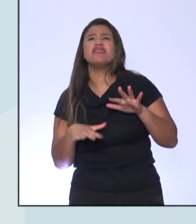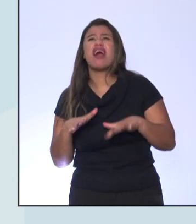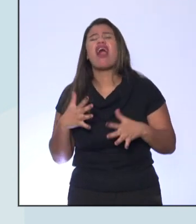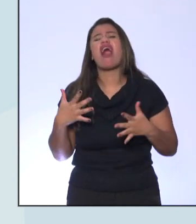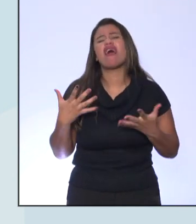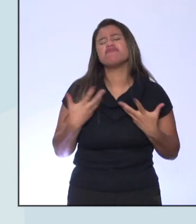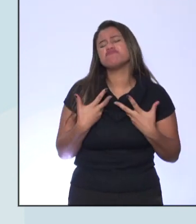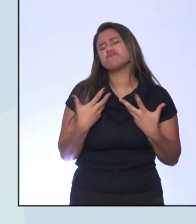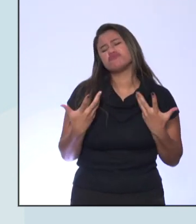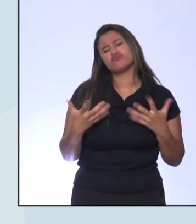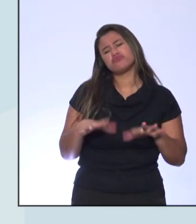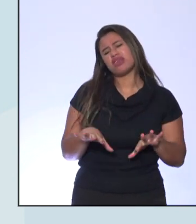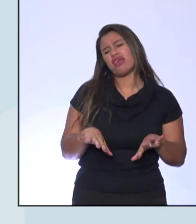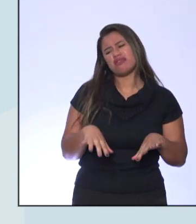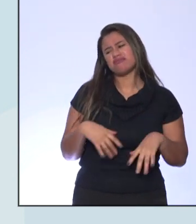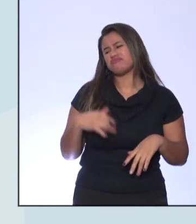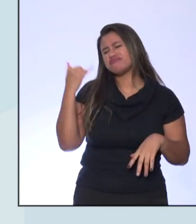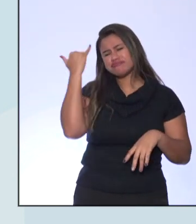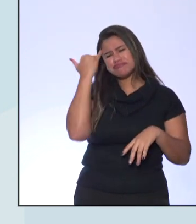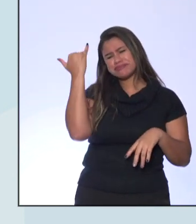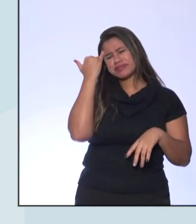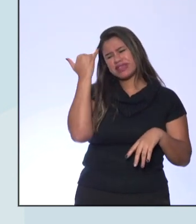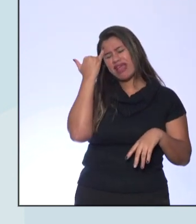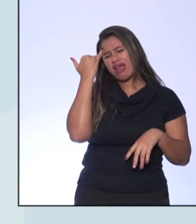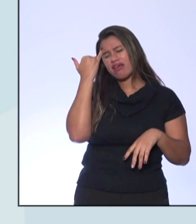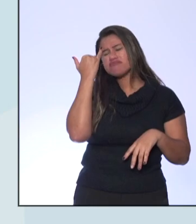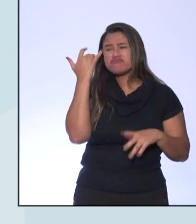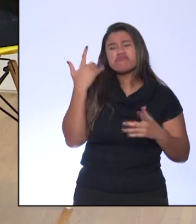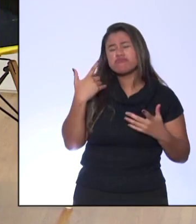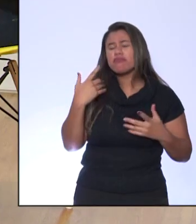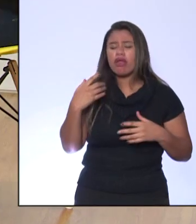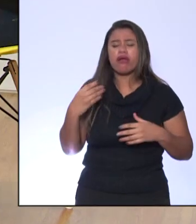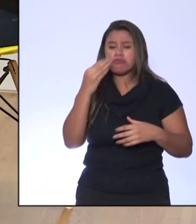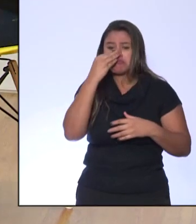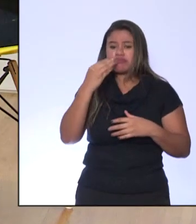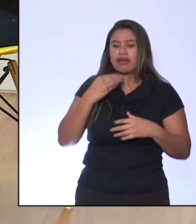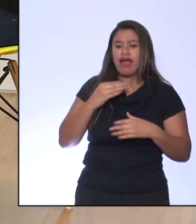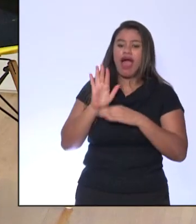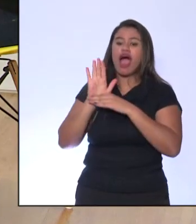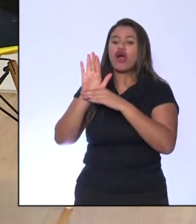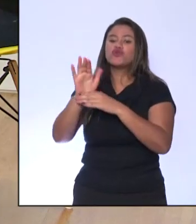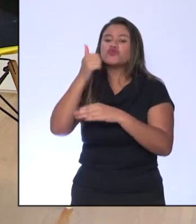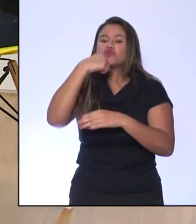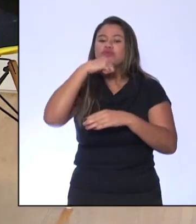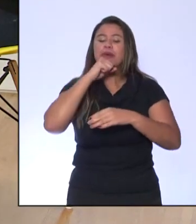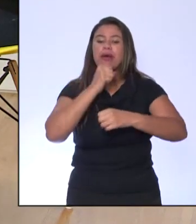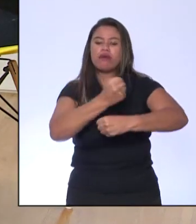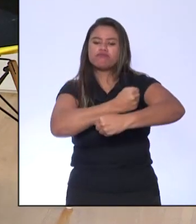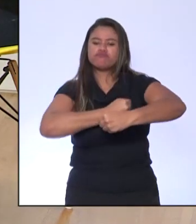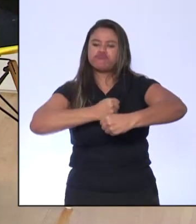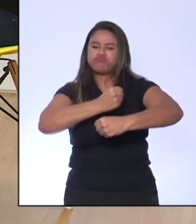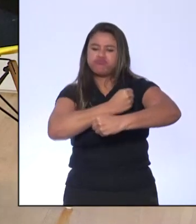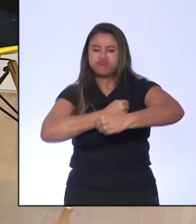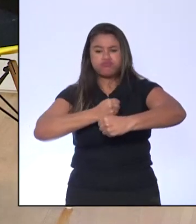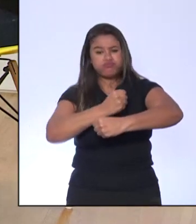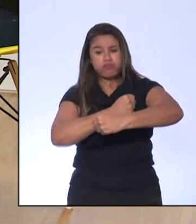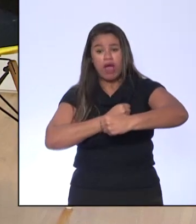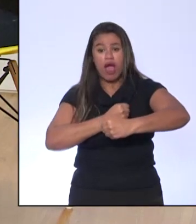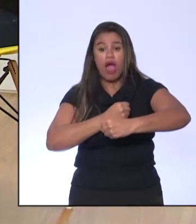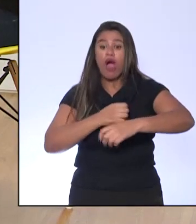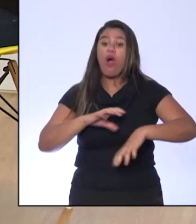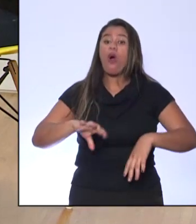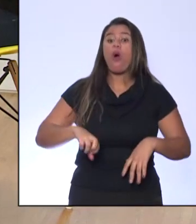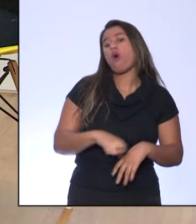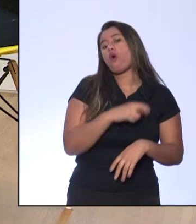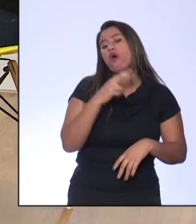e ajudo a minha mãe a preparar o almoço. Às vezes eu não quero, mas eu ajudo a cuidar de um